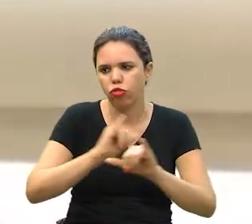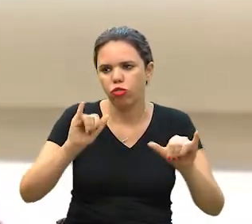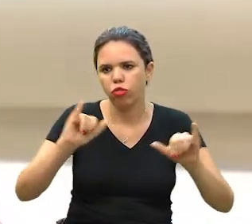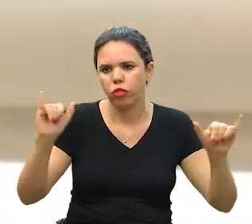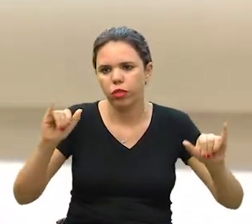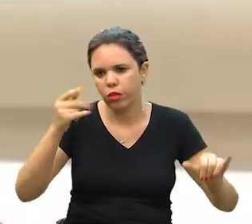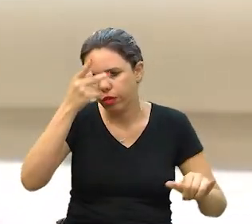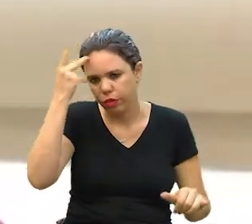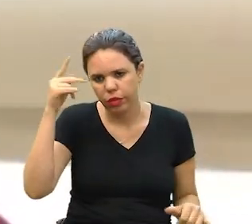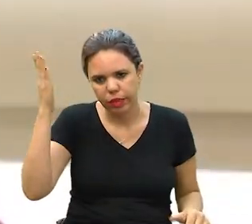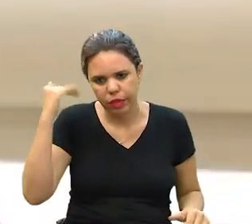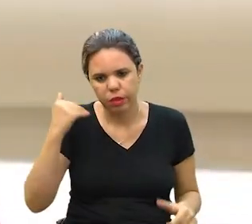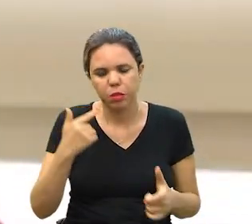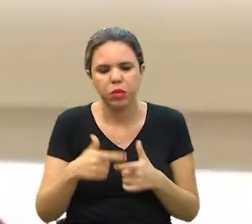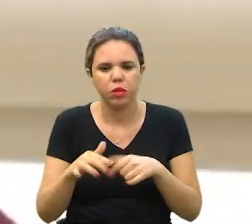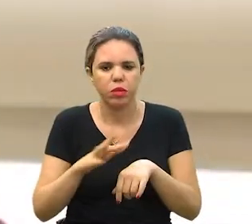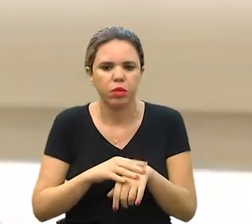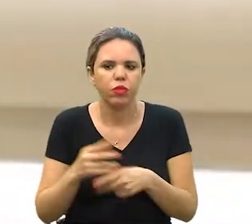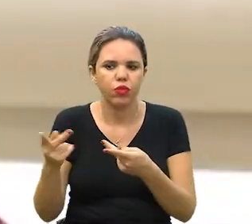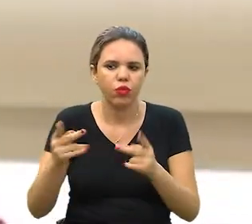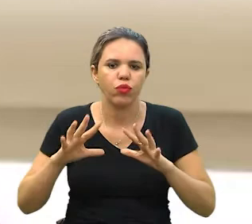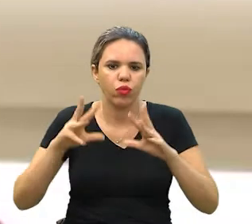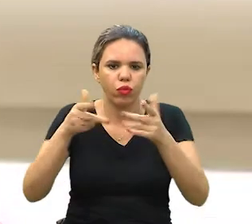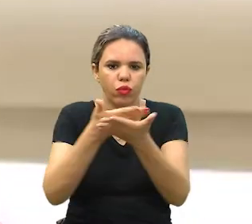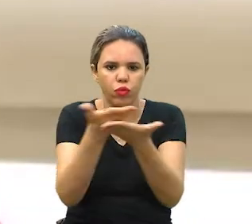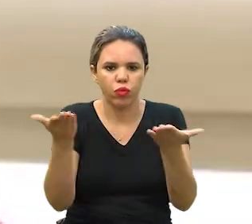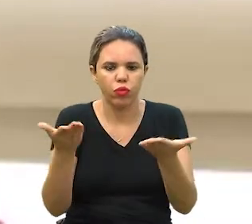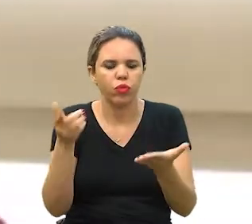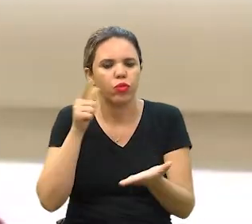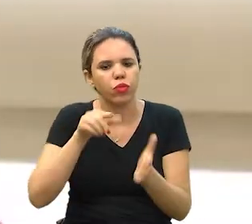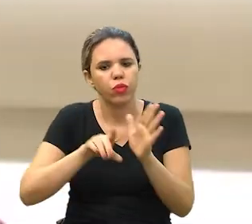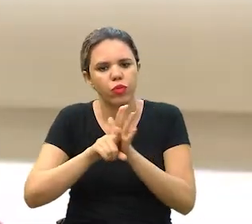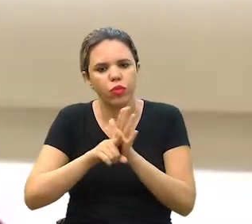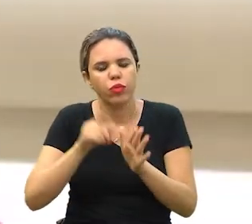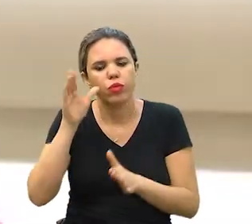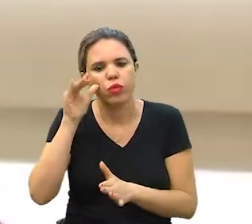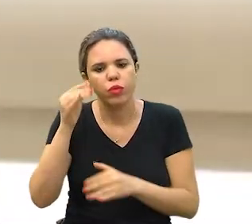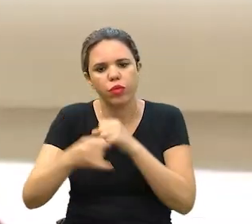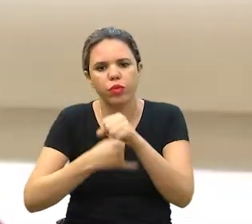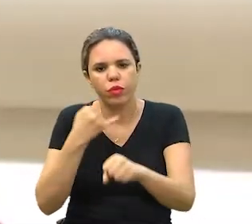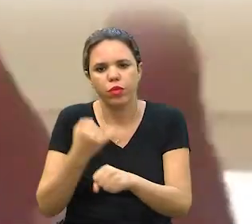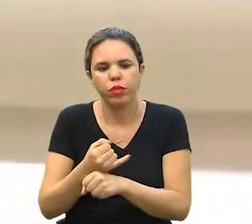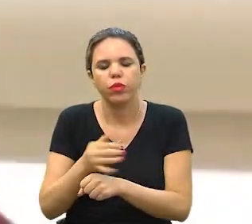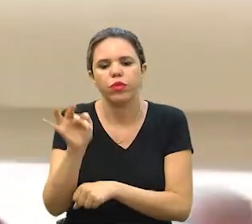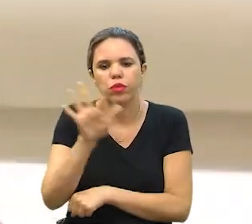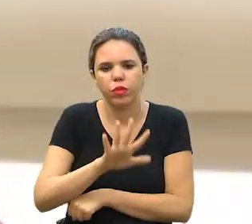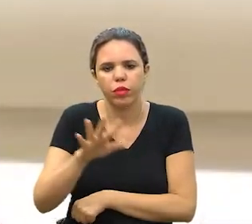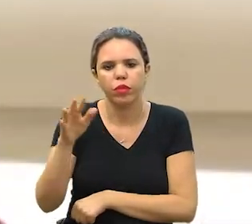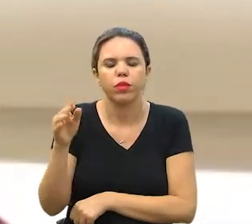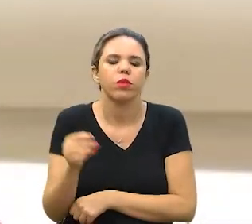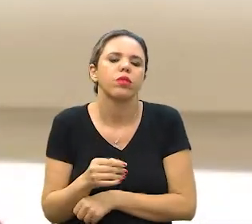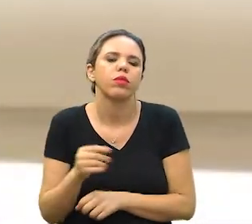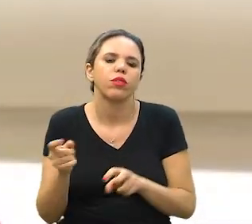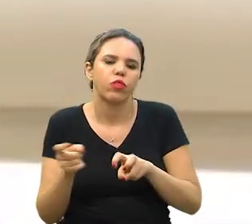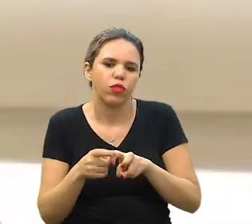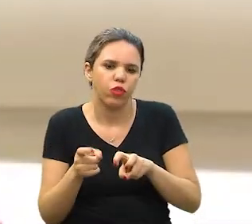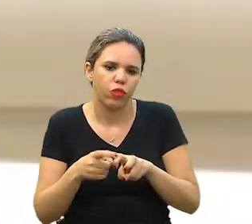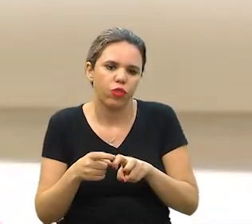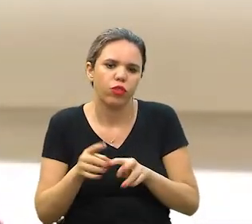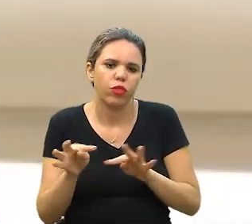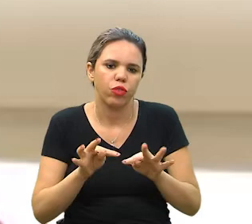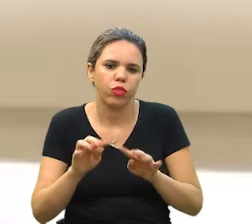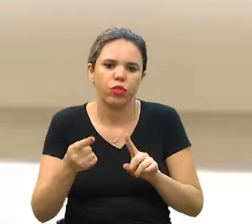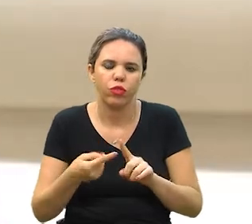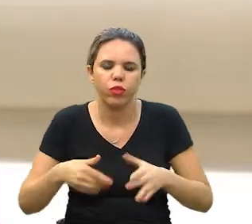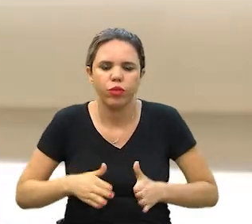essa divulgação. Inclusive, eu convido a todos a consultarem o site da Federação Brasileira de Ginecologia e